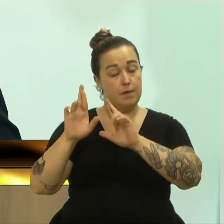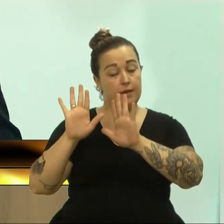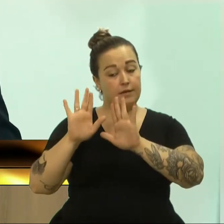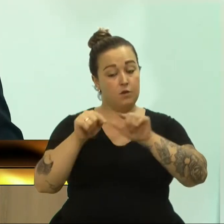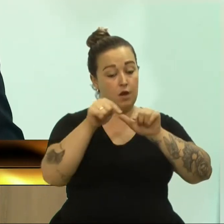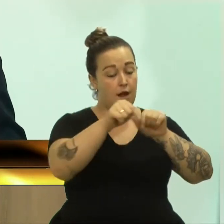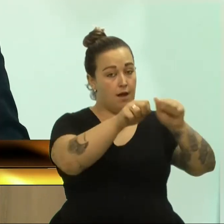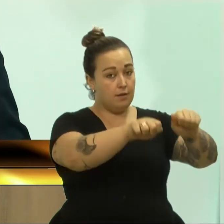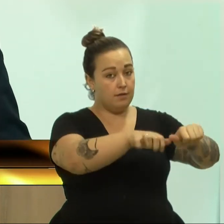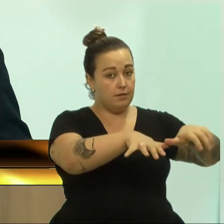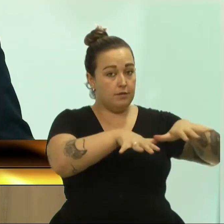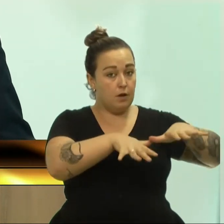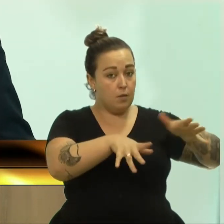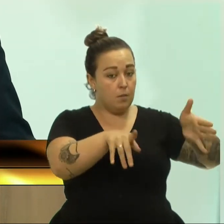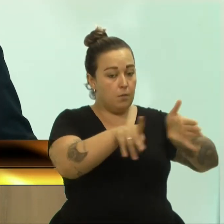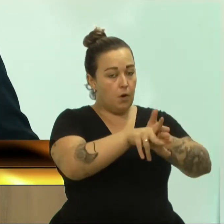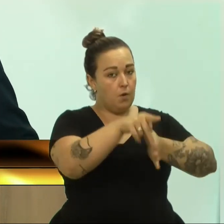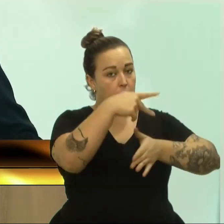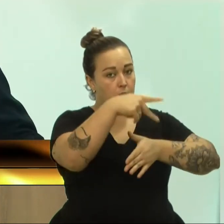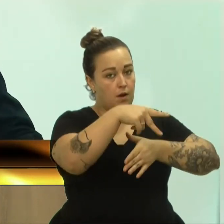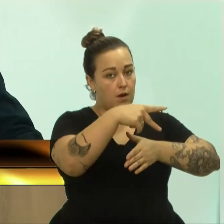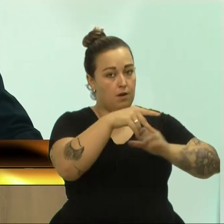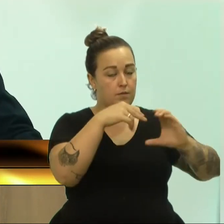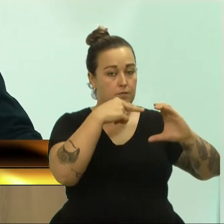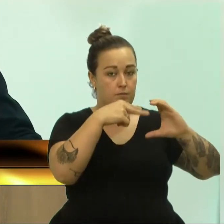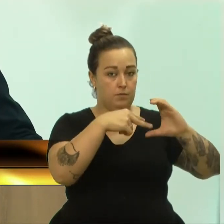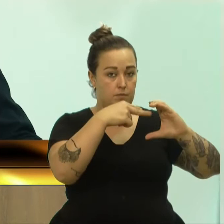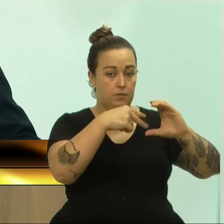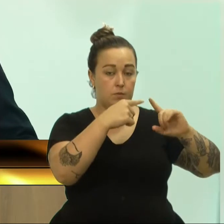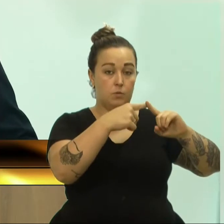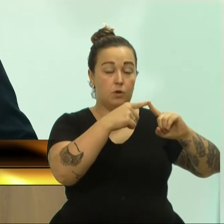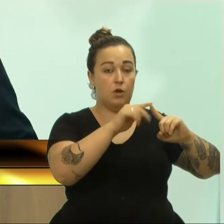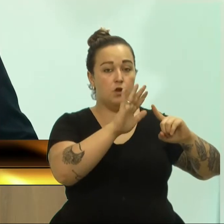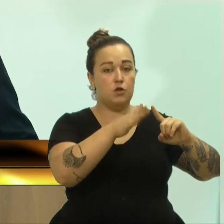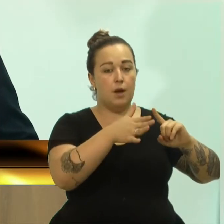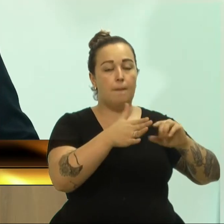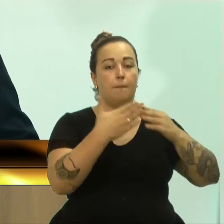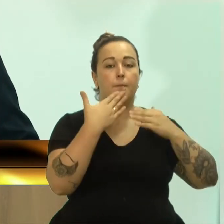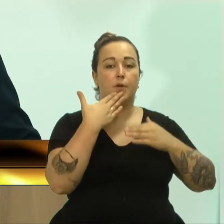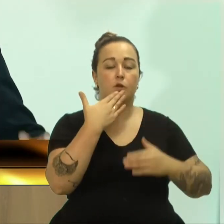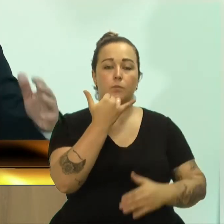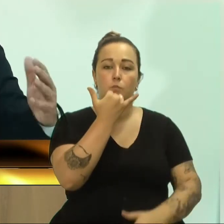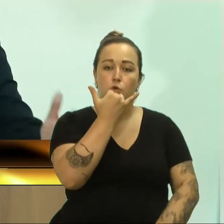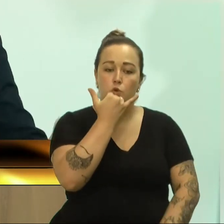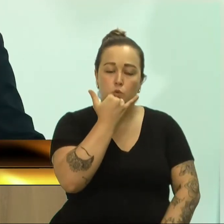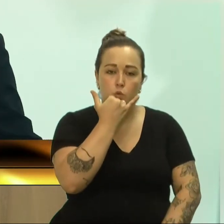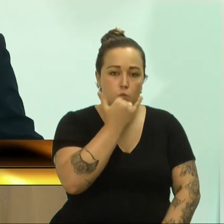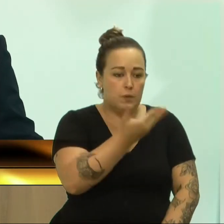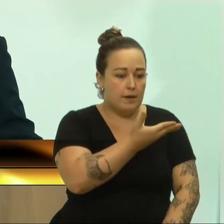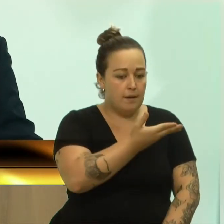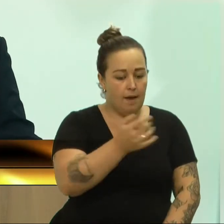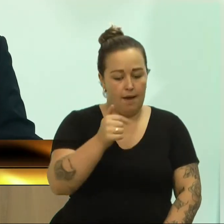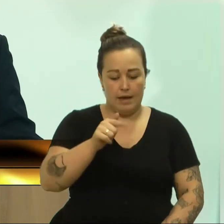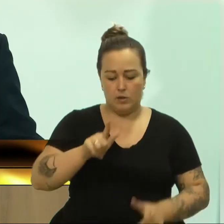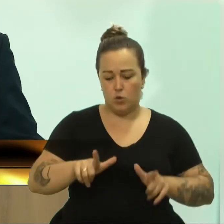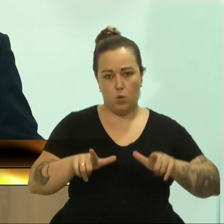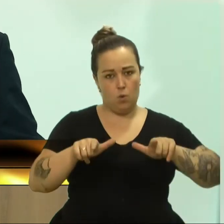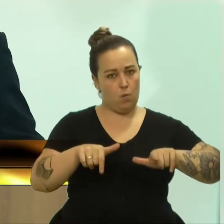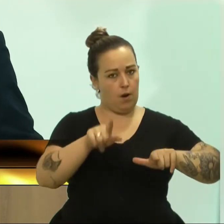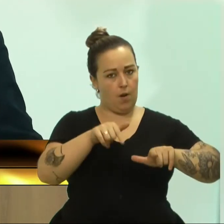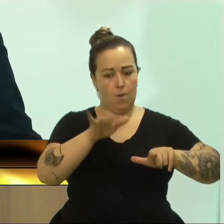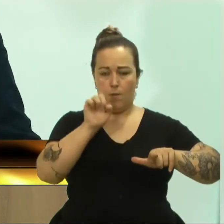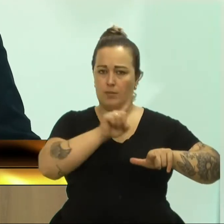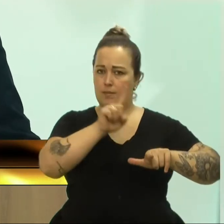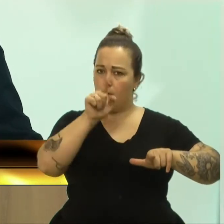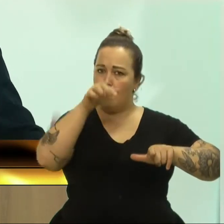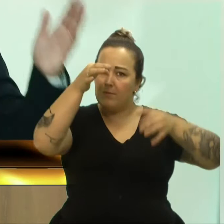plenário da Câmara de Vereadores, porque desde já também pedimos desculpas para todos, esse não é o local propício para